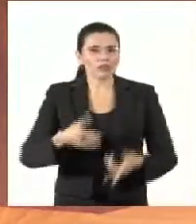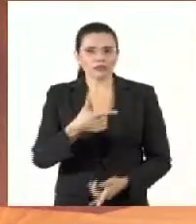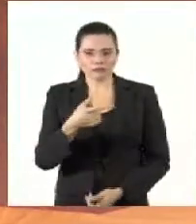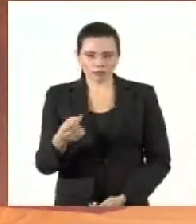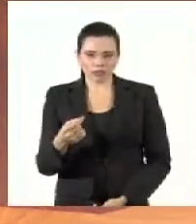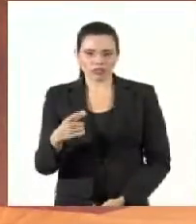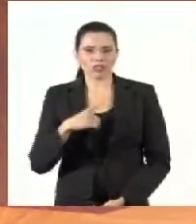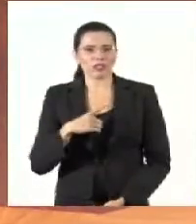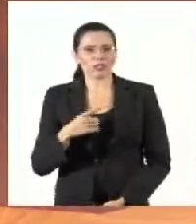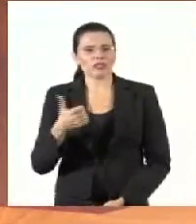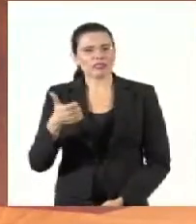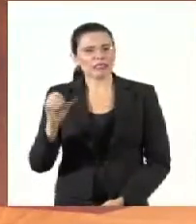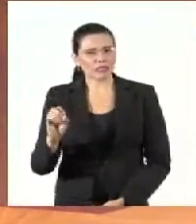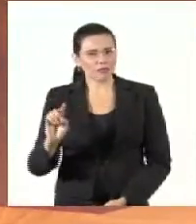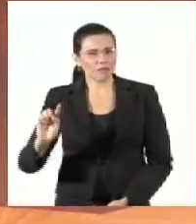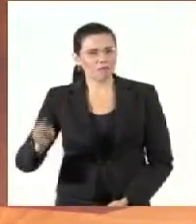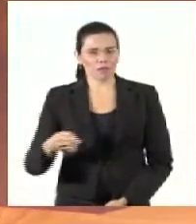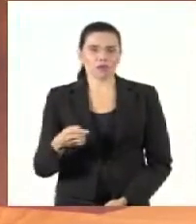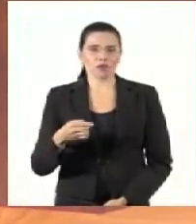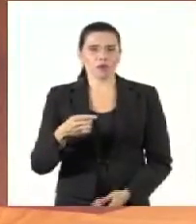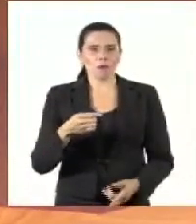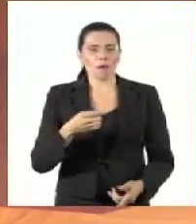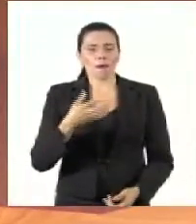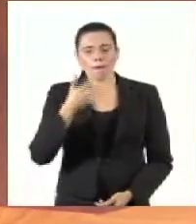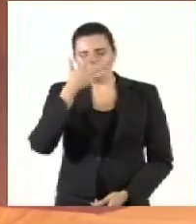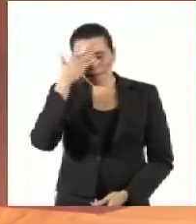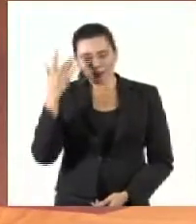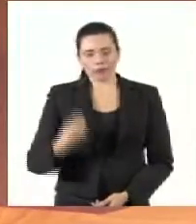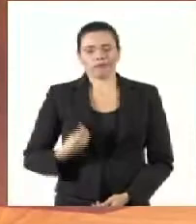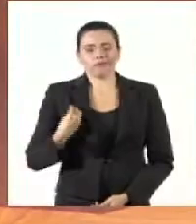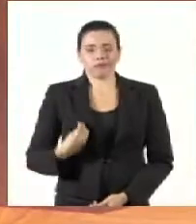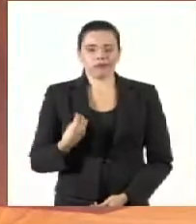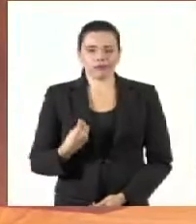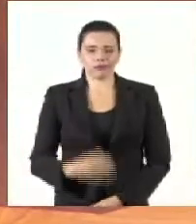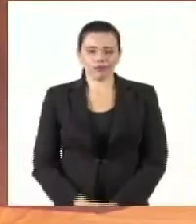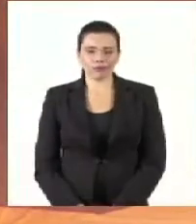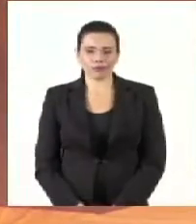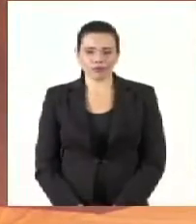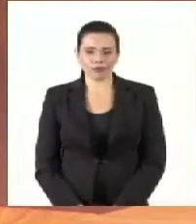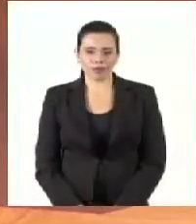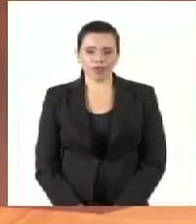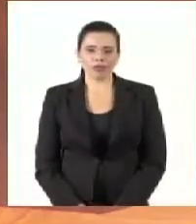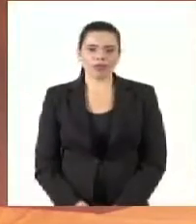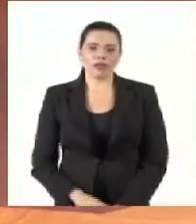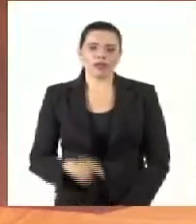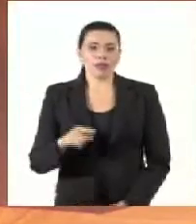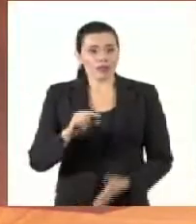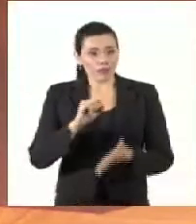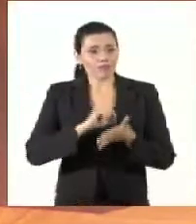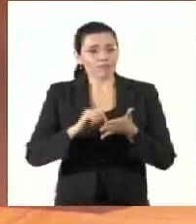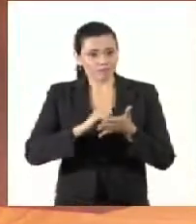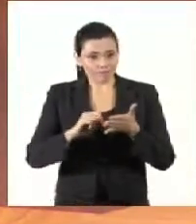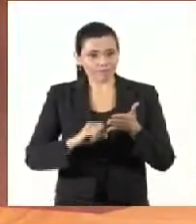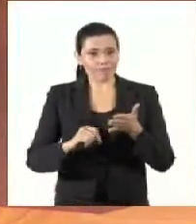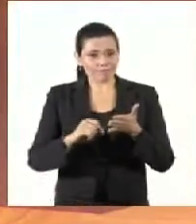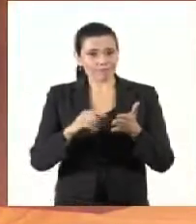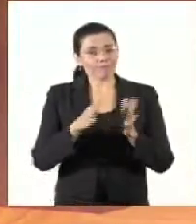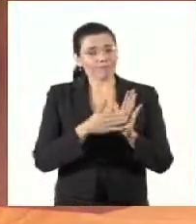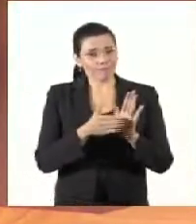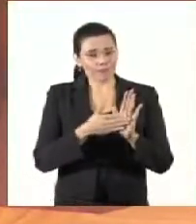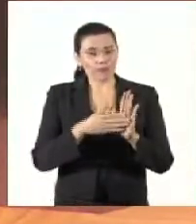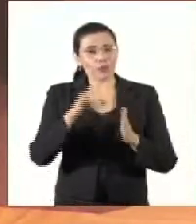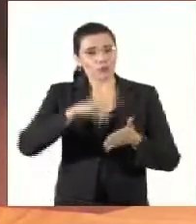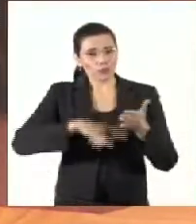habitantes, podem receber 70 mil. Ele assinou a portaria que eu estou lendo agora.